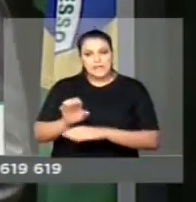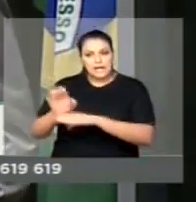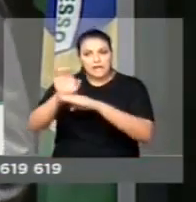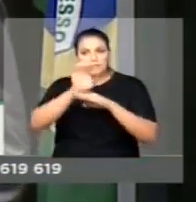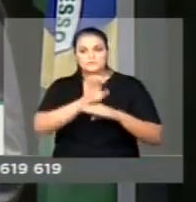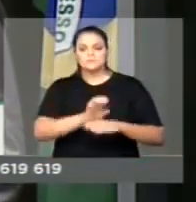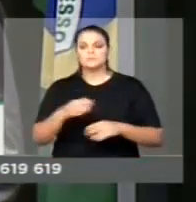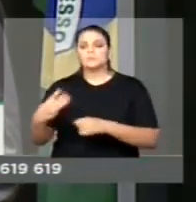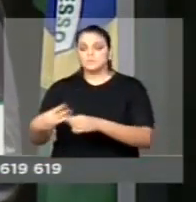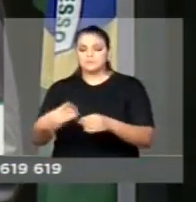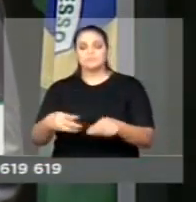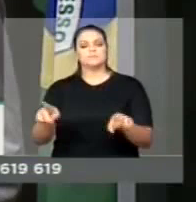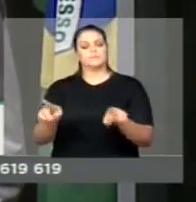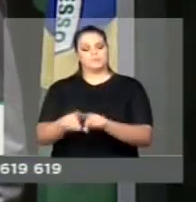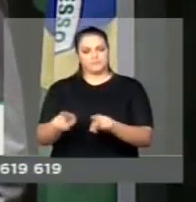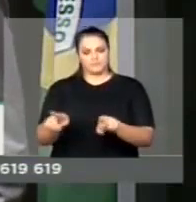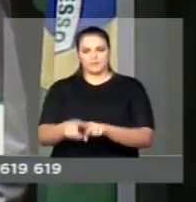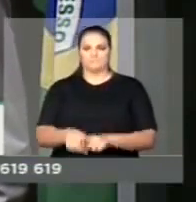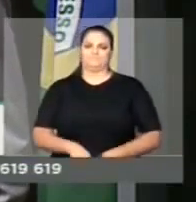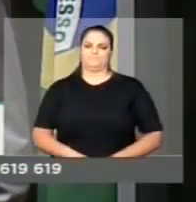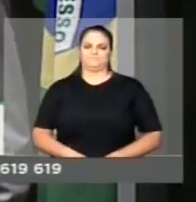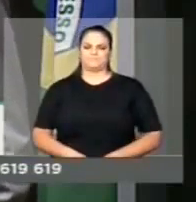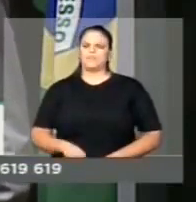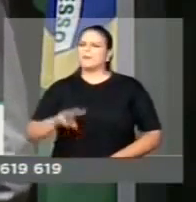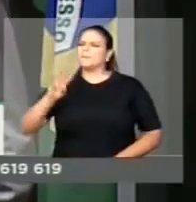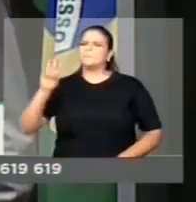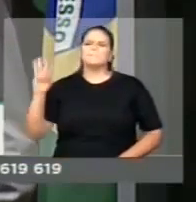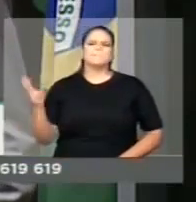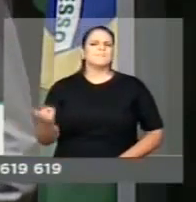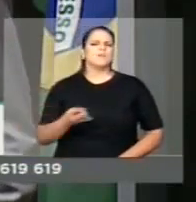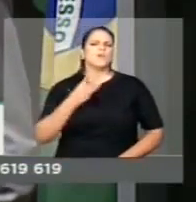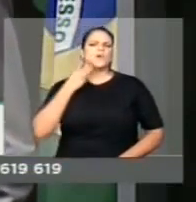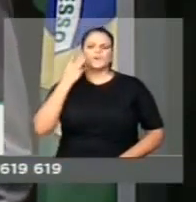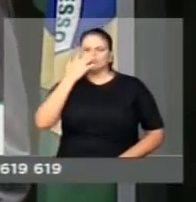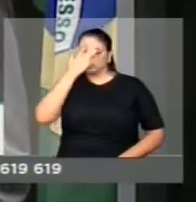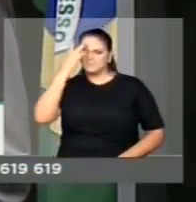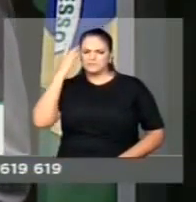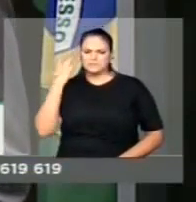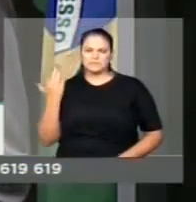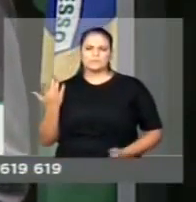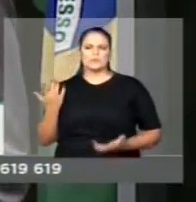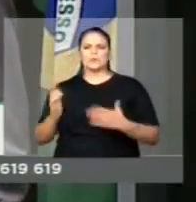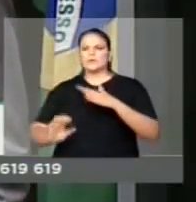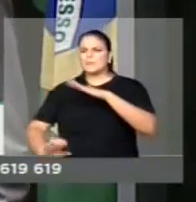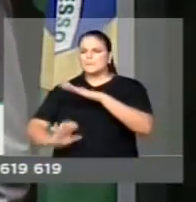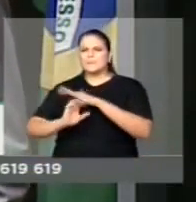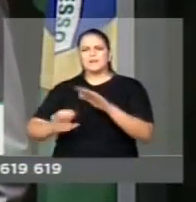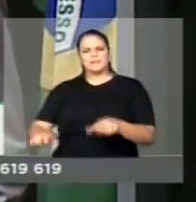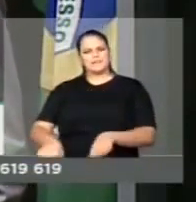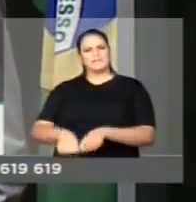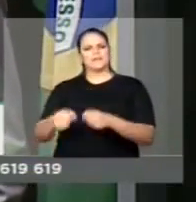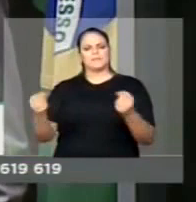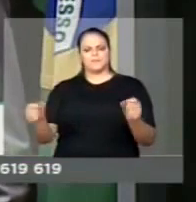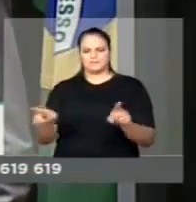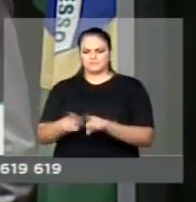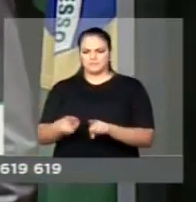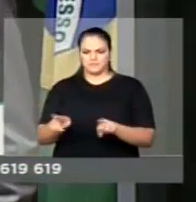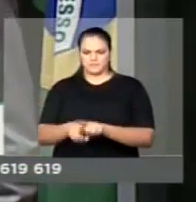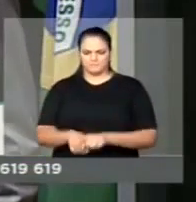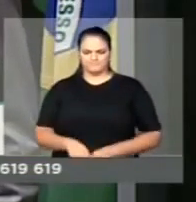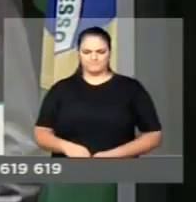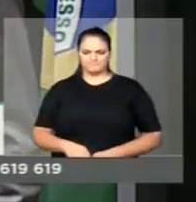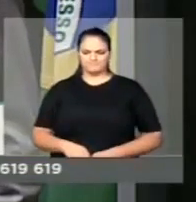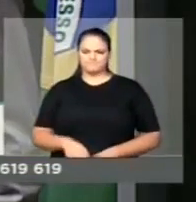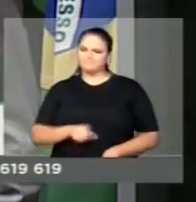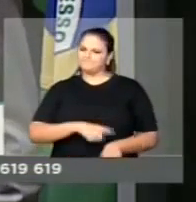estado de falência e milhares, ou digo, milhões de empresas também. O retrato é o pior